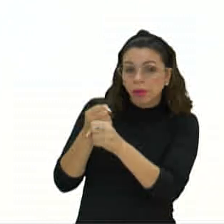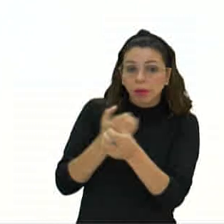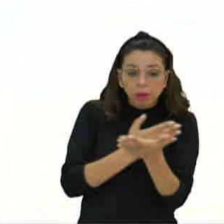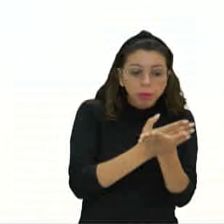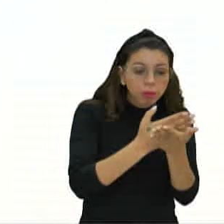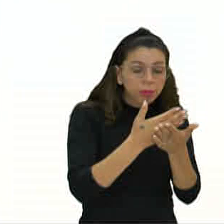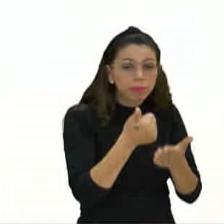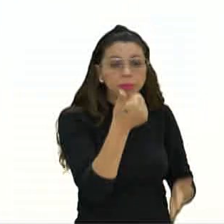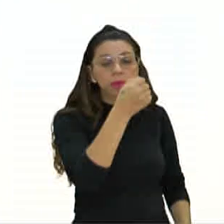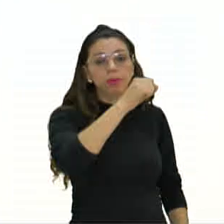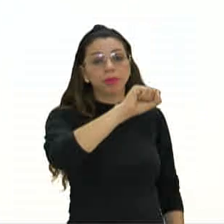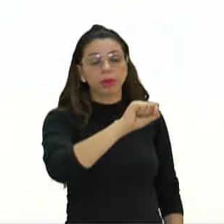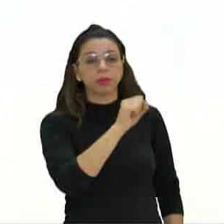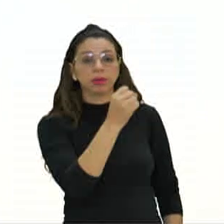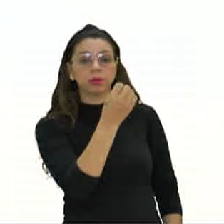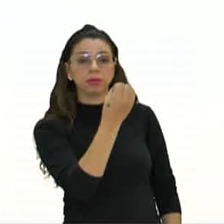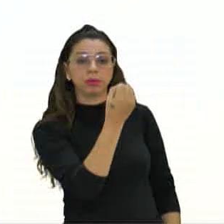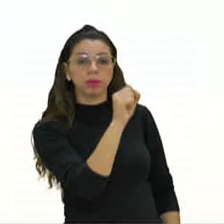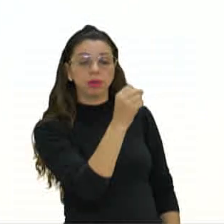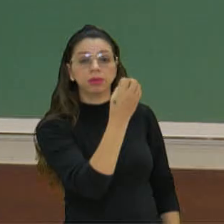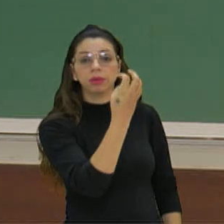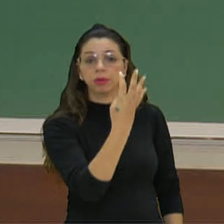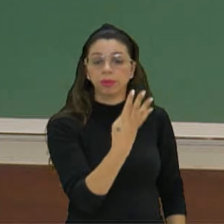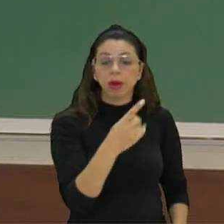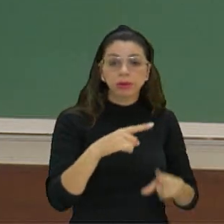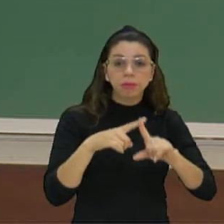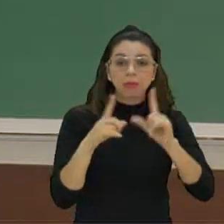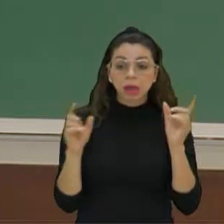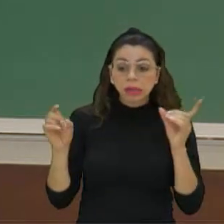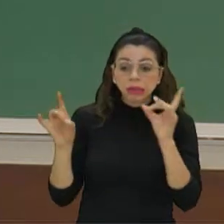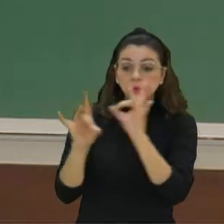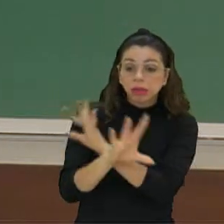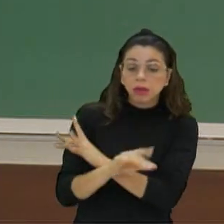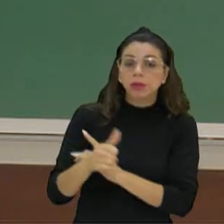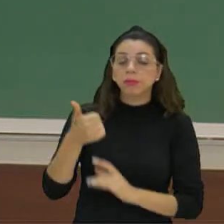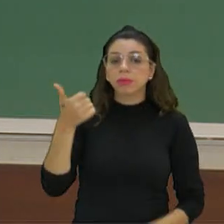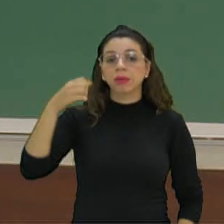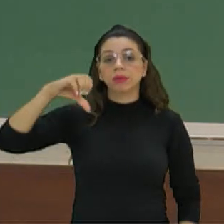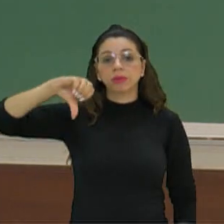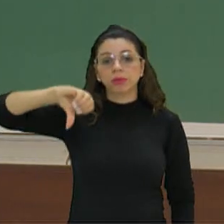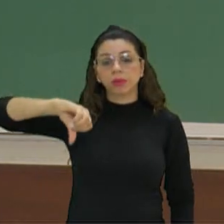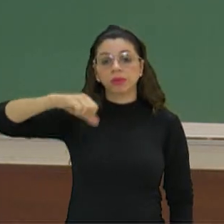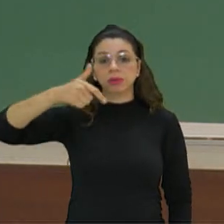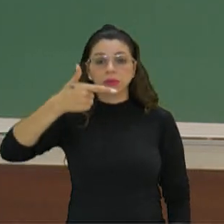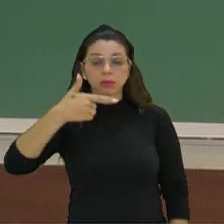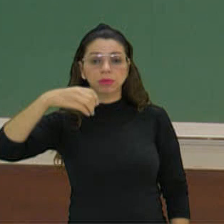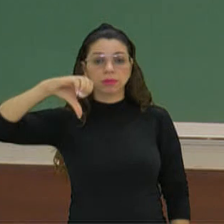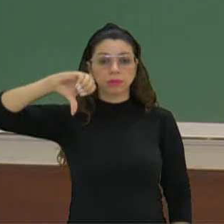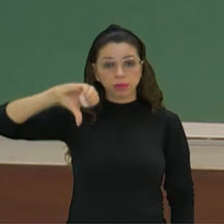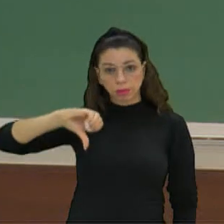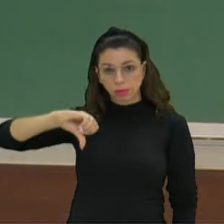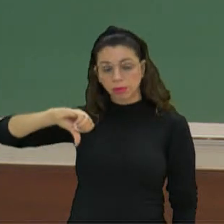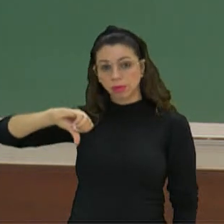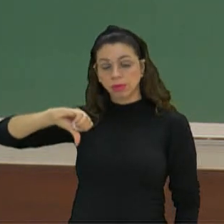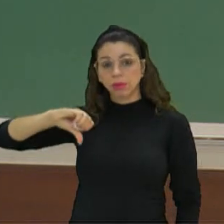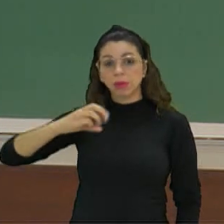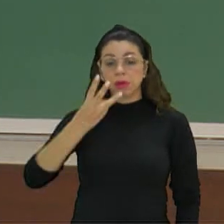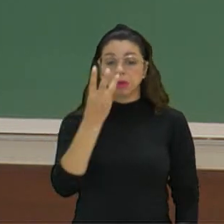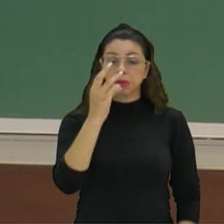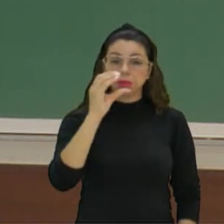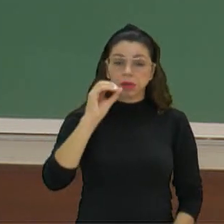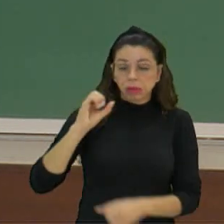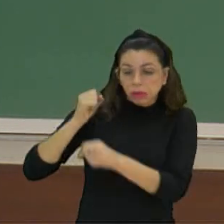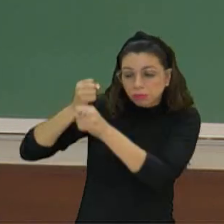de 1884, mas só foi terminada em 1929, 30